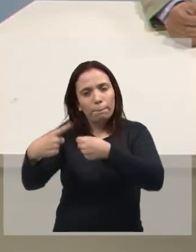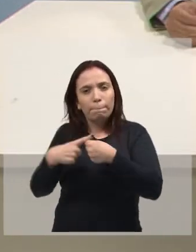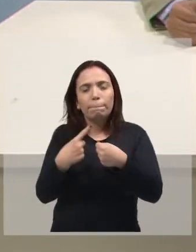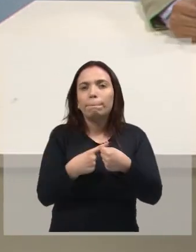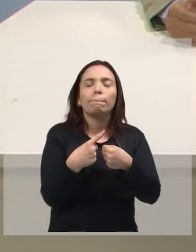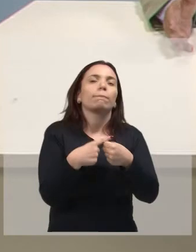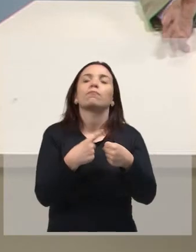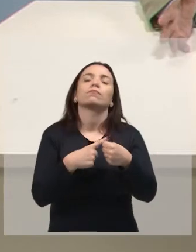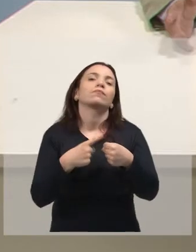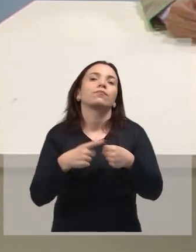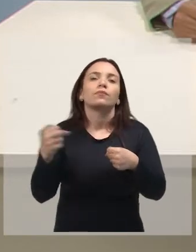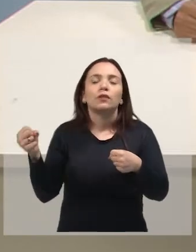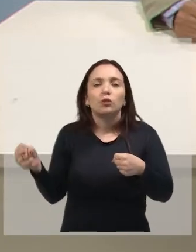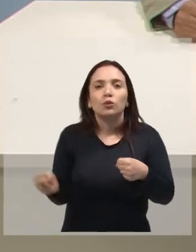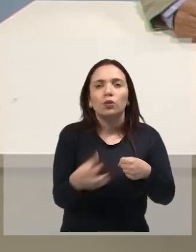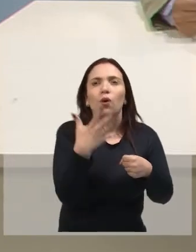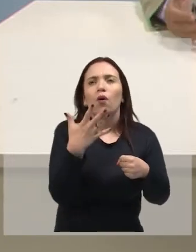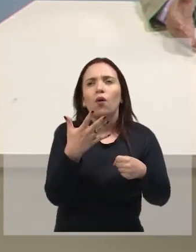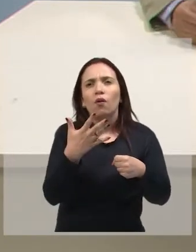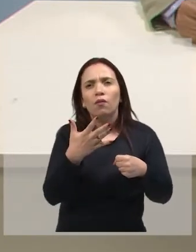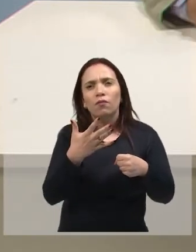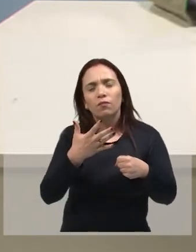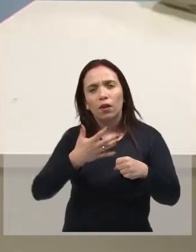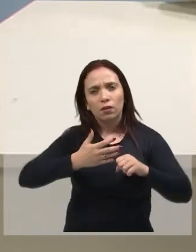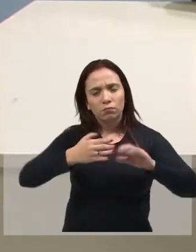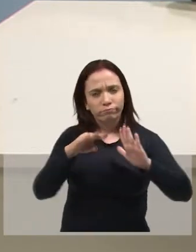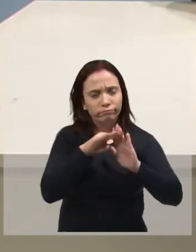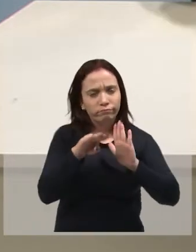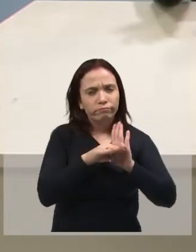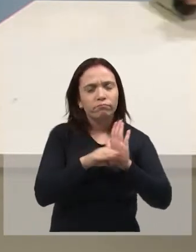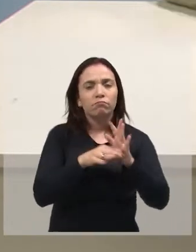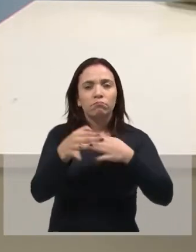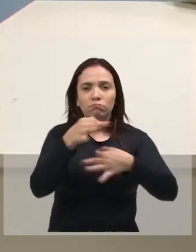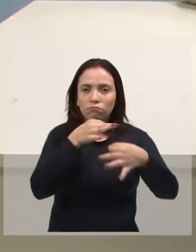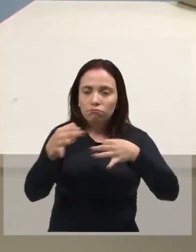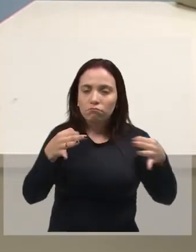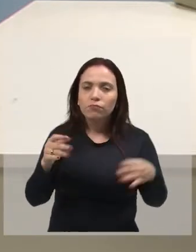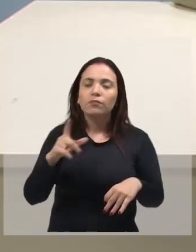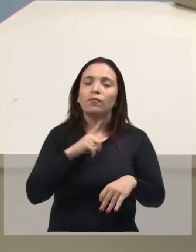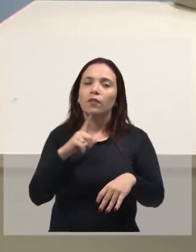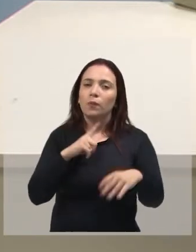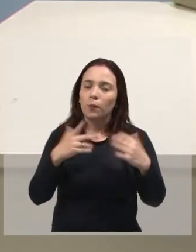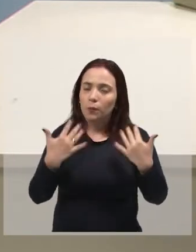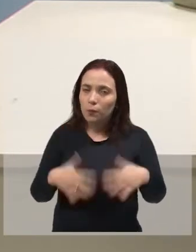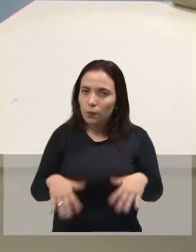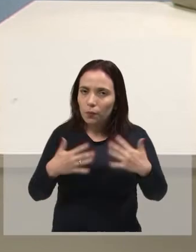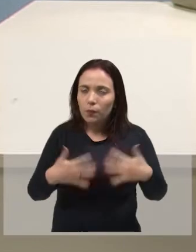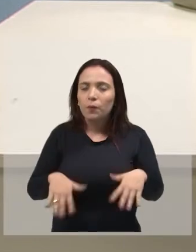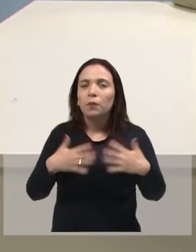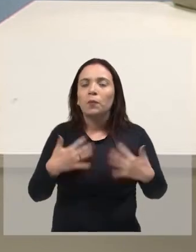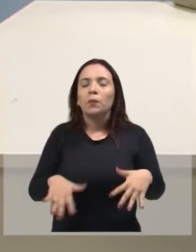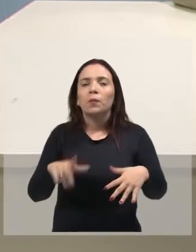outra Fortaleza. novas vias, novas demandas, um volume imenso de carros,